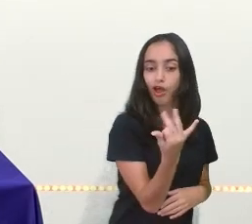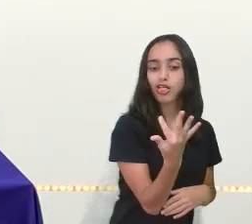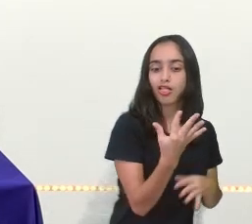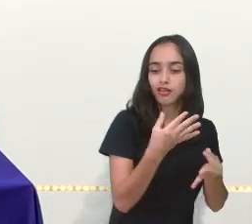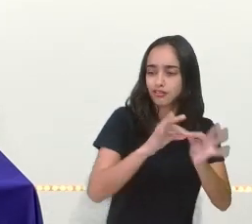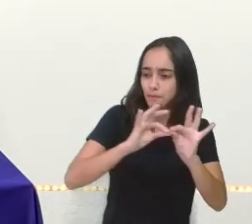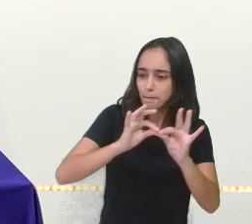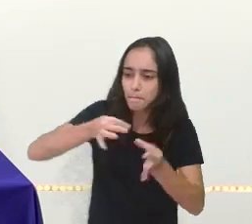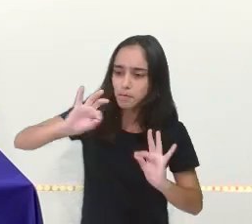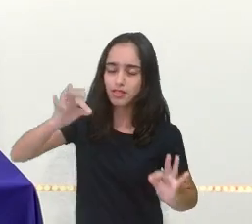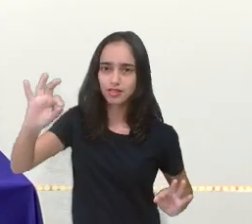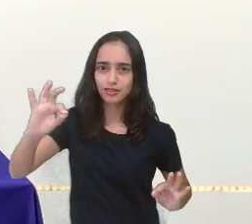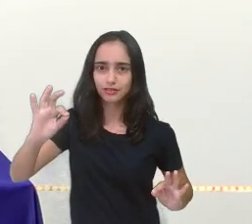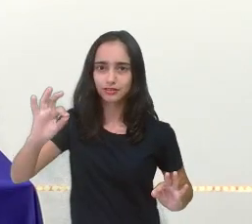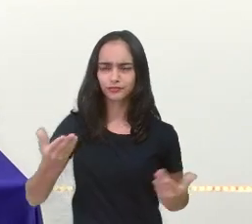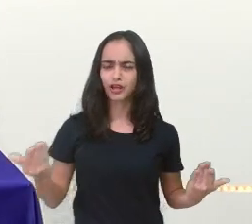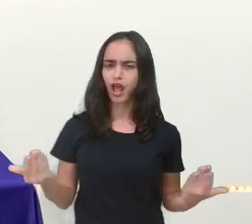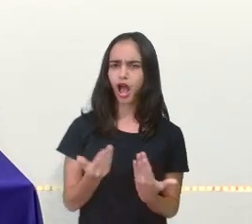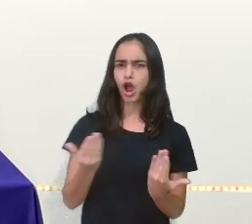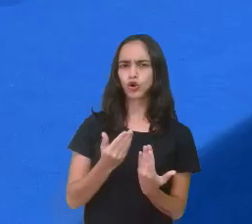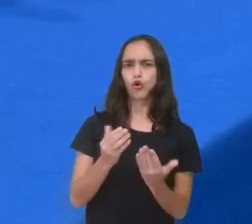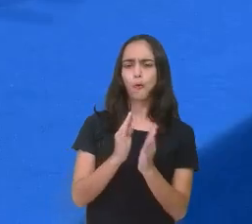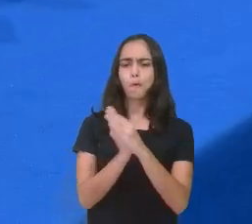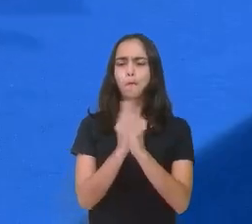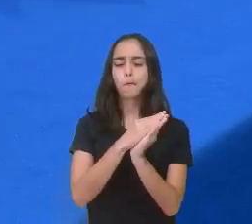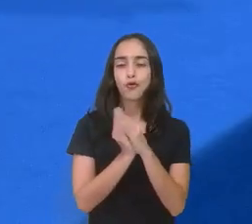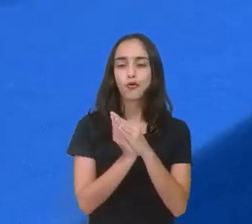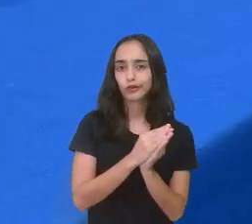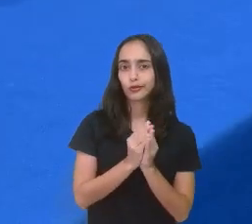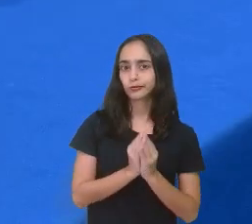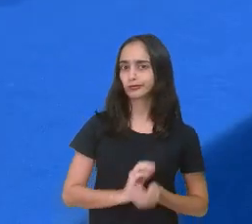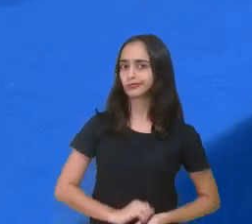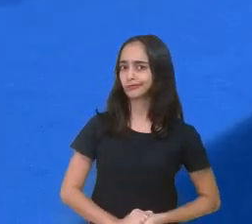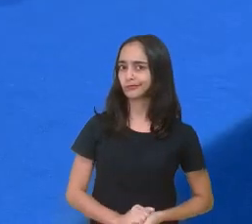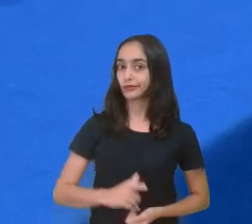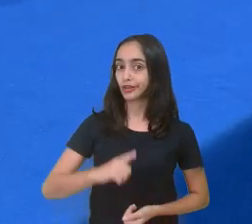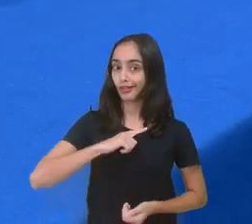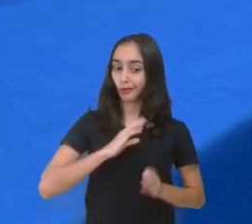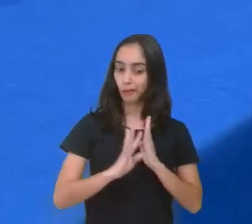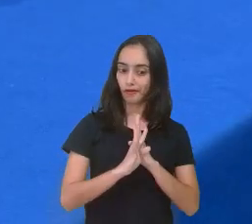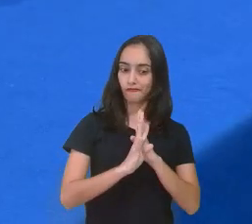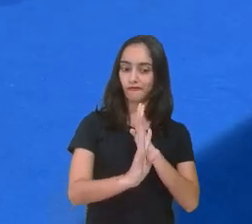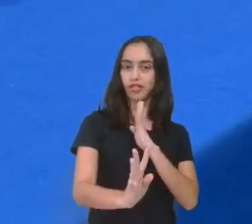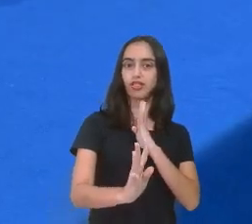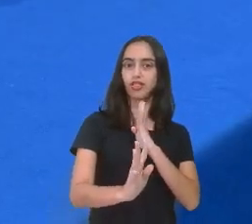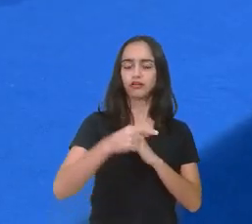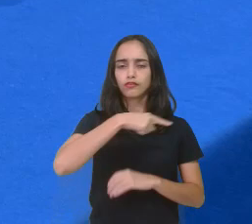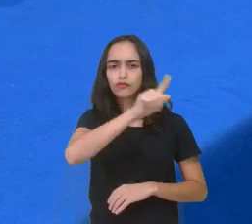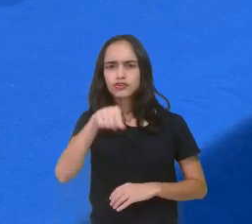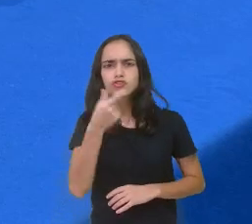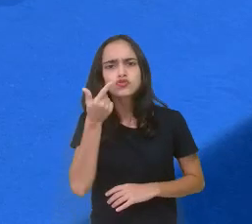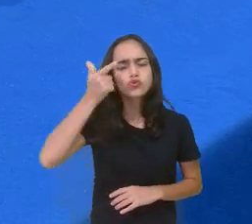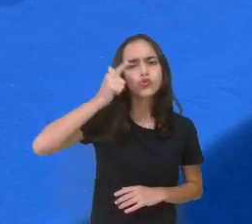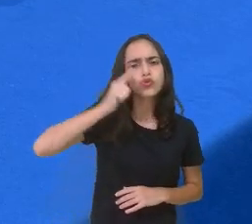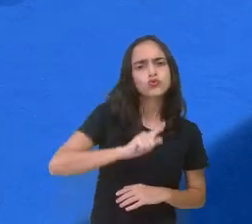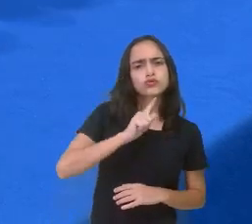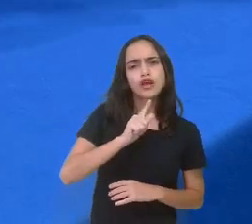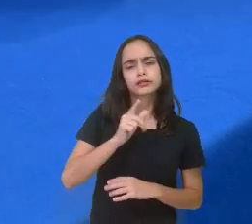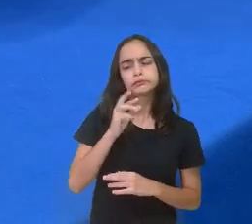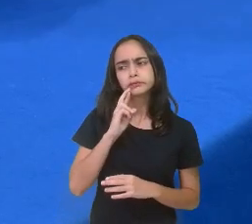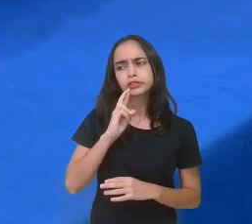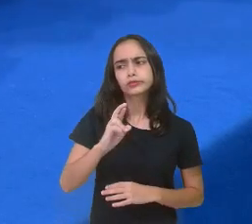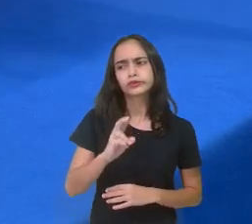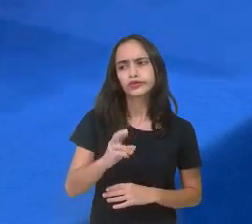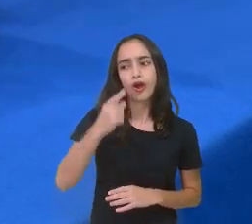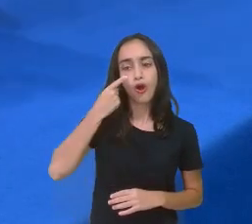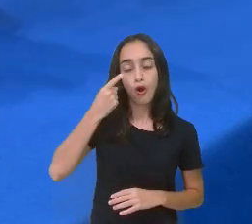E aqui, esses bonequinhos que estão em uma fila. Será que vocês conseguem me dizer? Deixa eu colocar eles